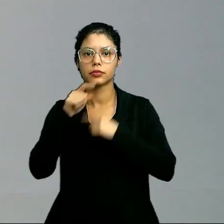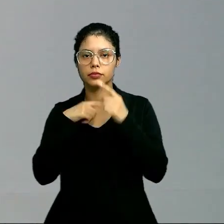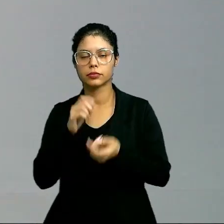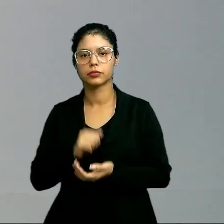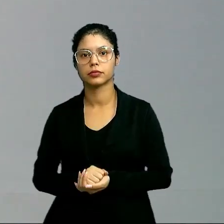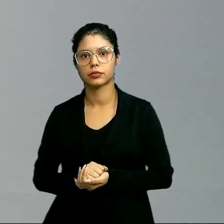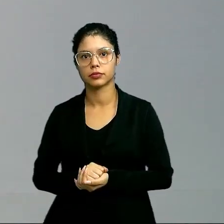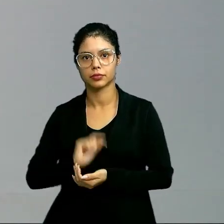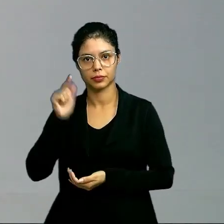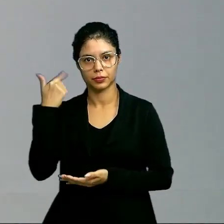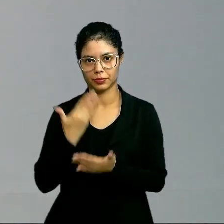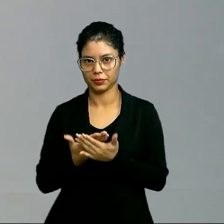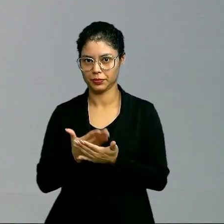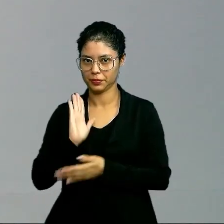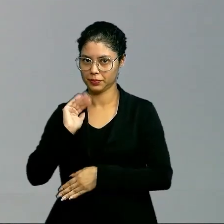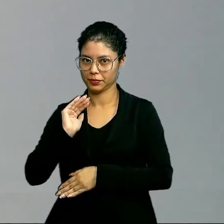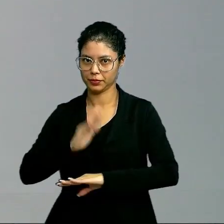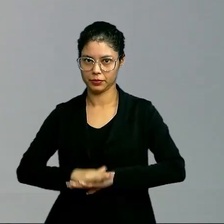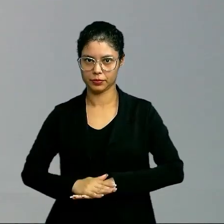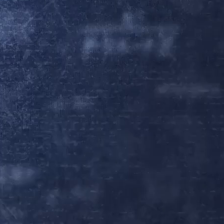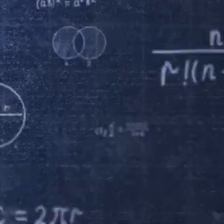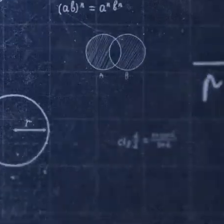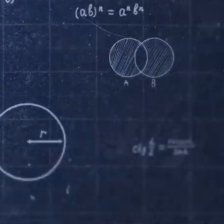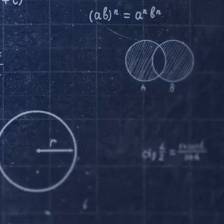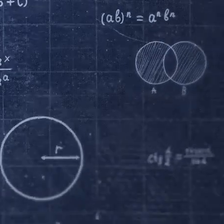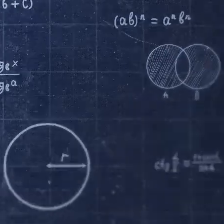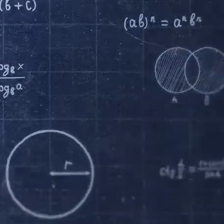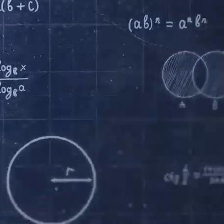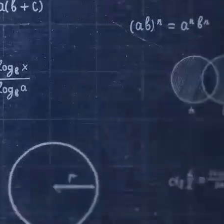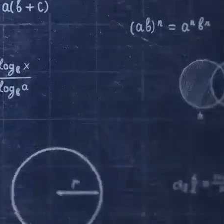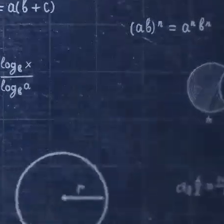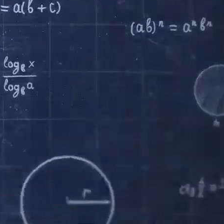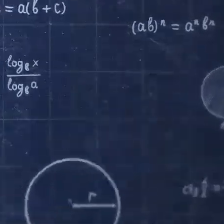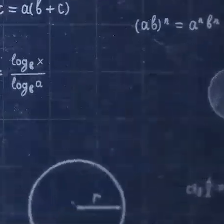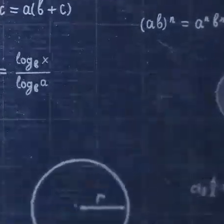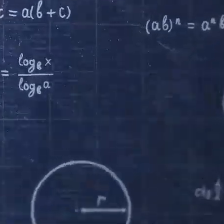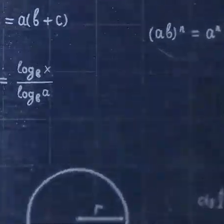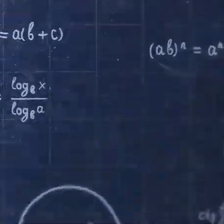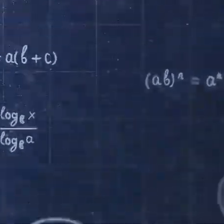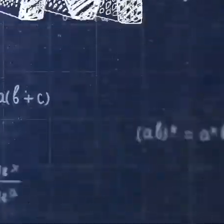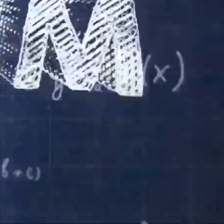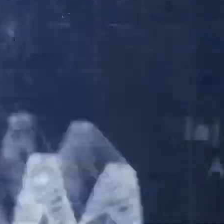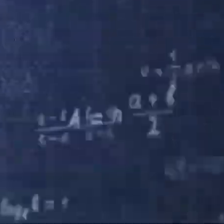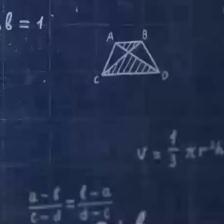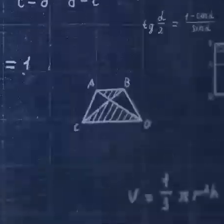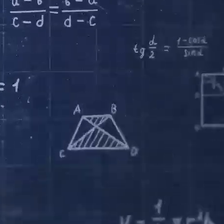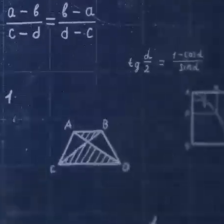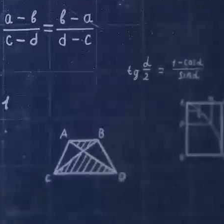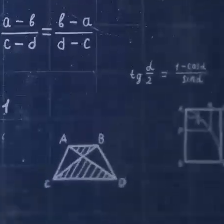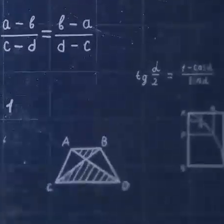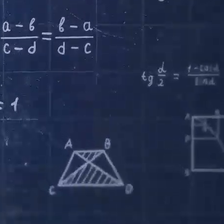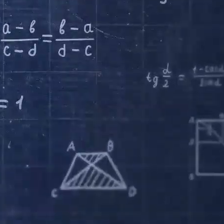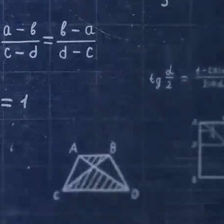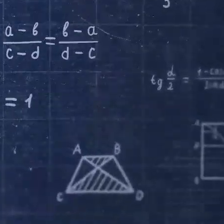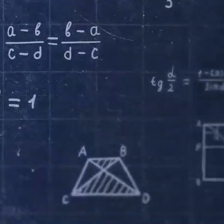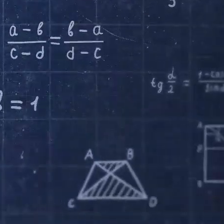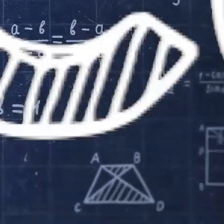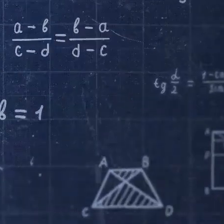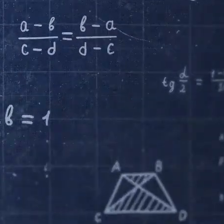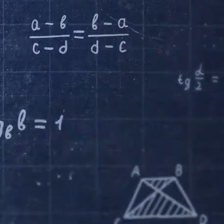dúvidas e até a nossa próxima aula.